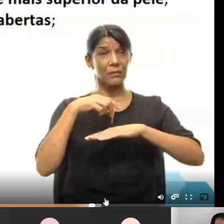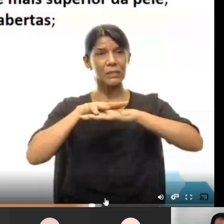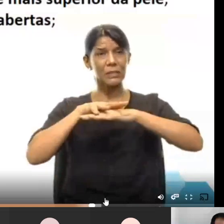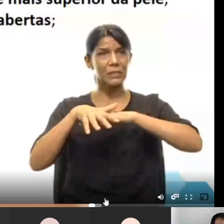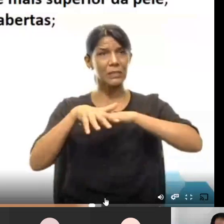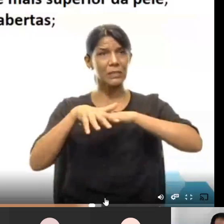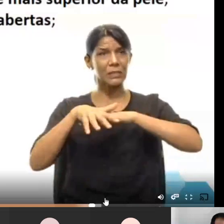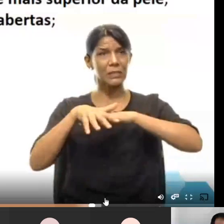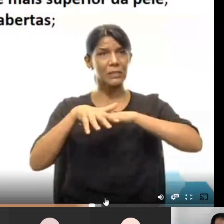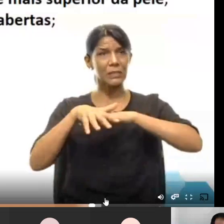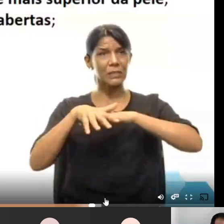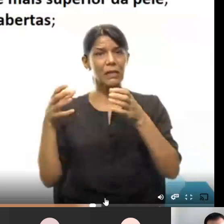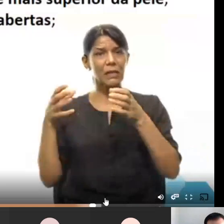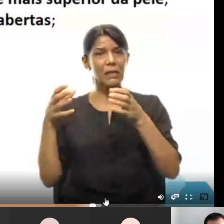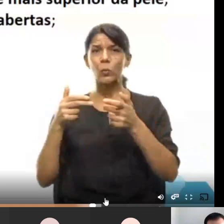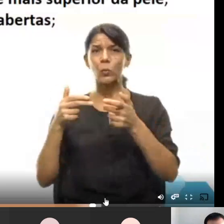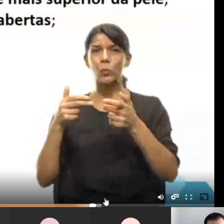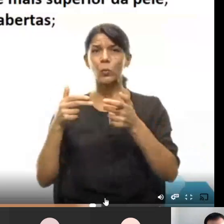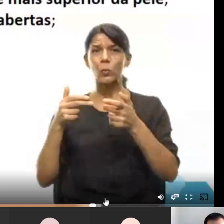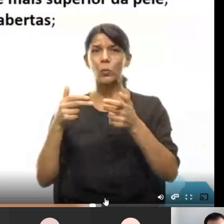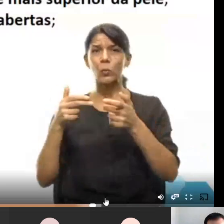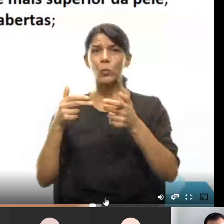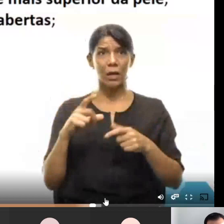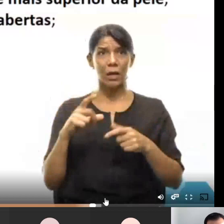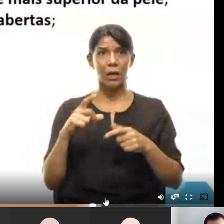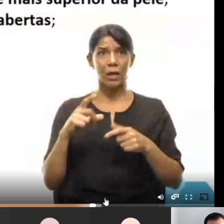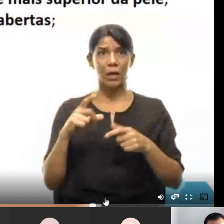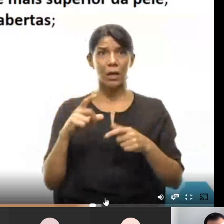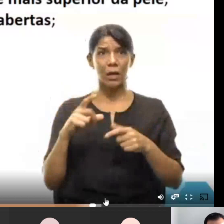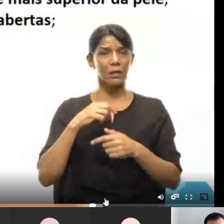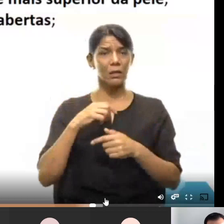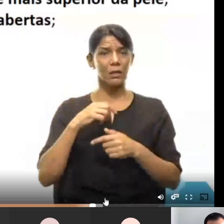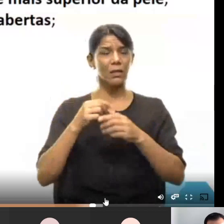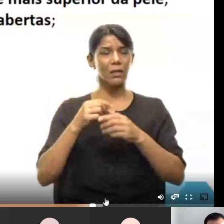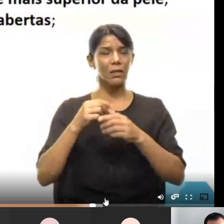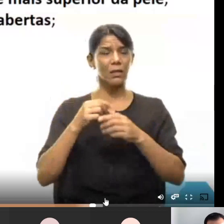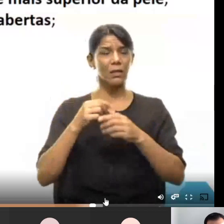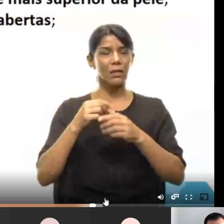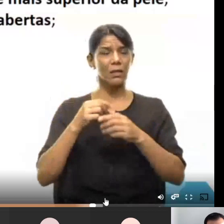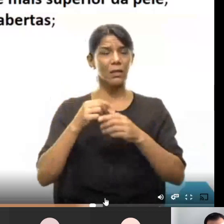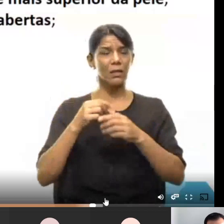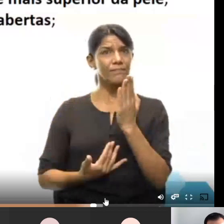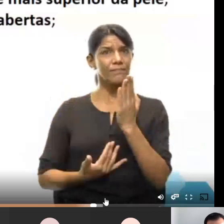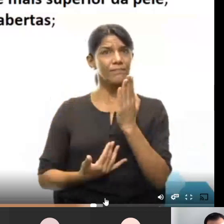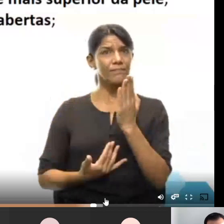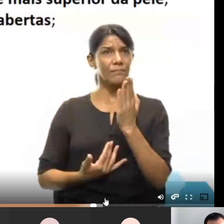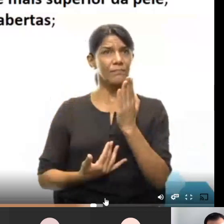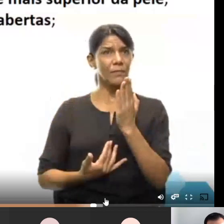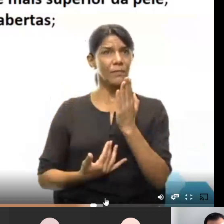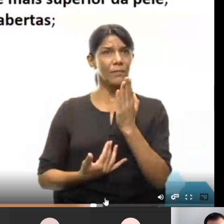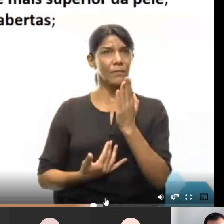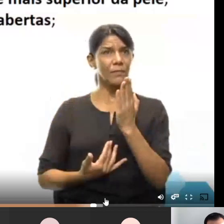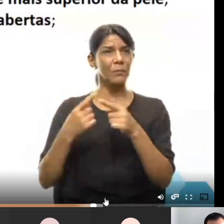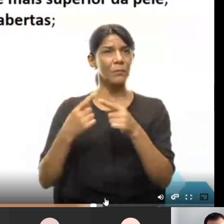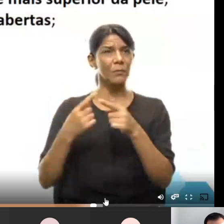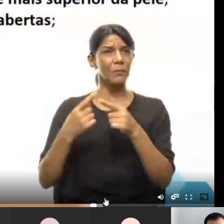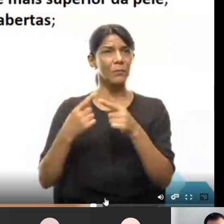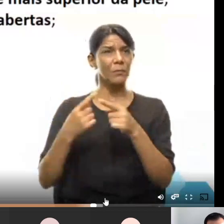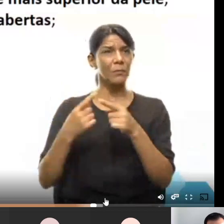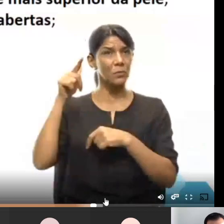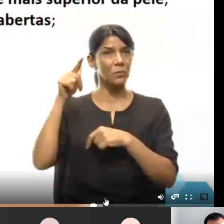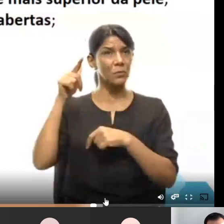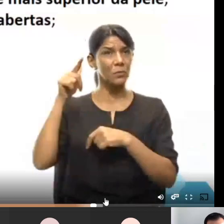Vai crescer em todos os sentidos e há uma alta vascularização, certo? Exposição solar pode ser um fator de